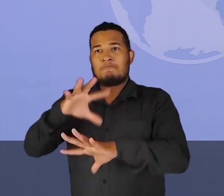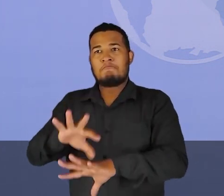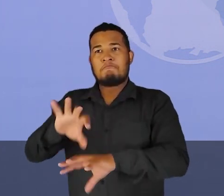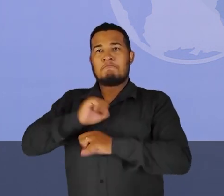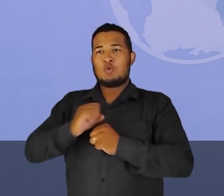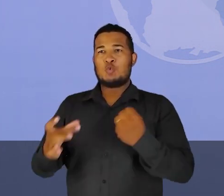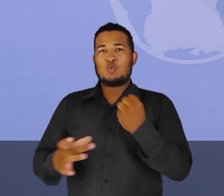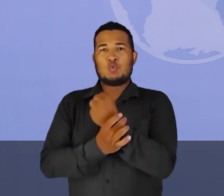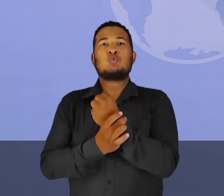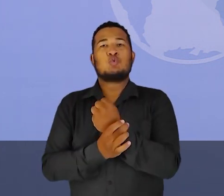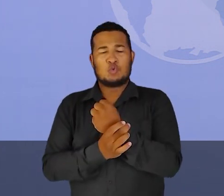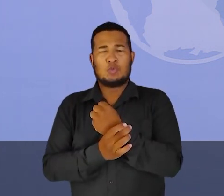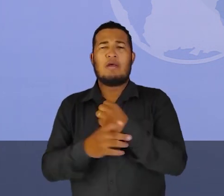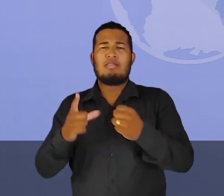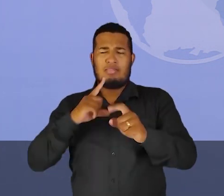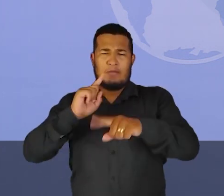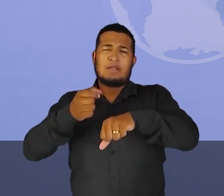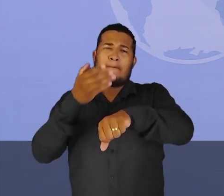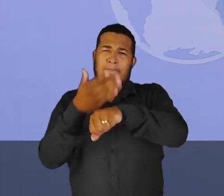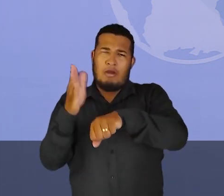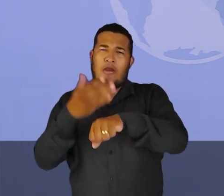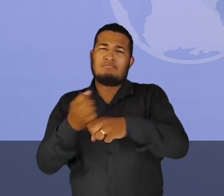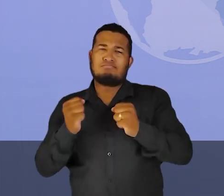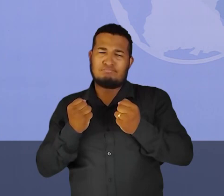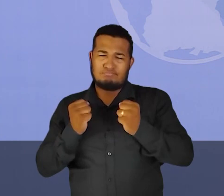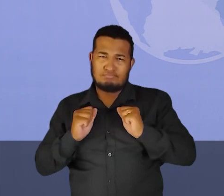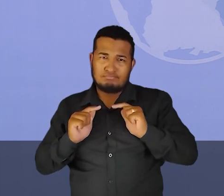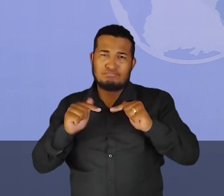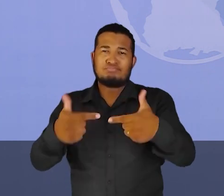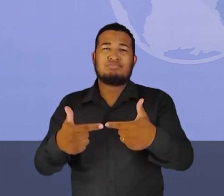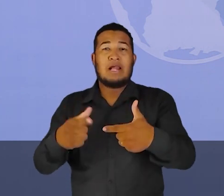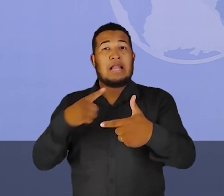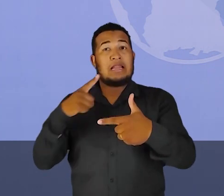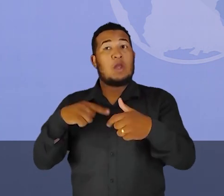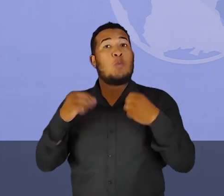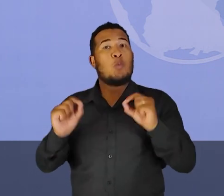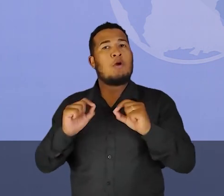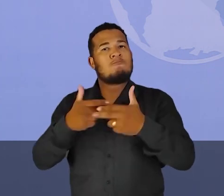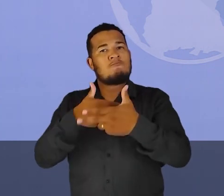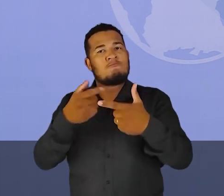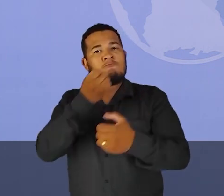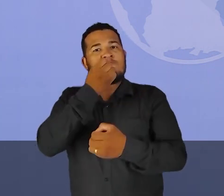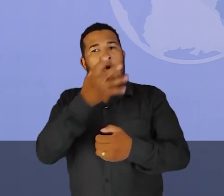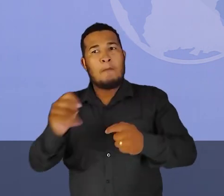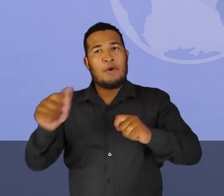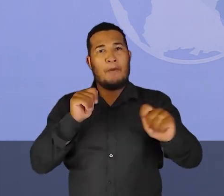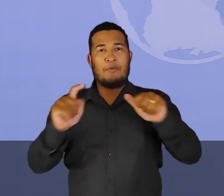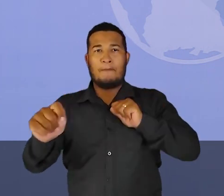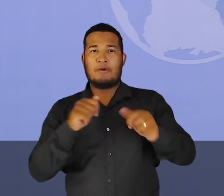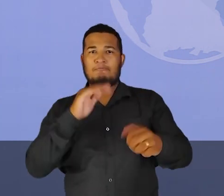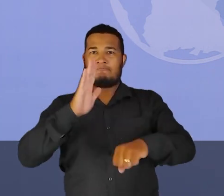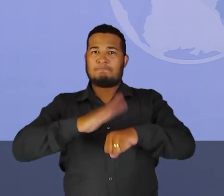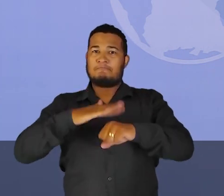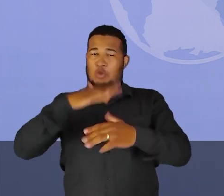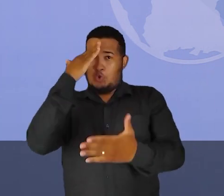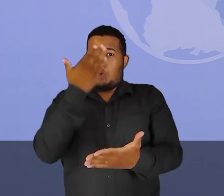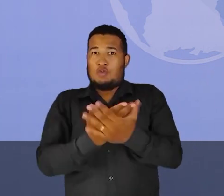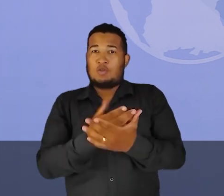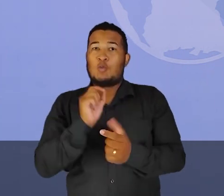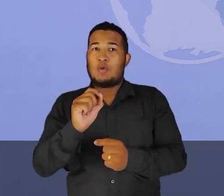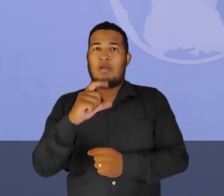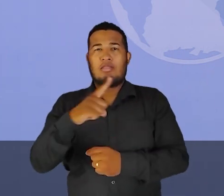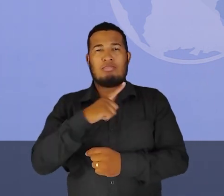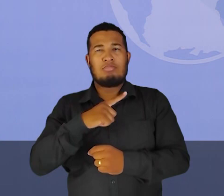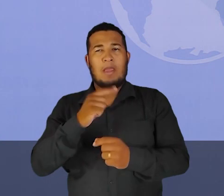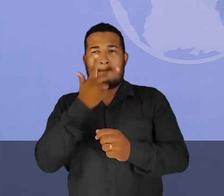toda a segurança que nós vamos observar, elas desenvolvem, tem esse benefício que traz para nós dessa confiança, de termos